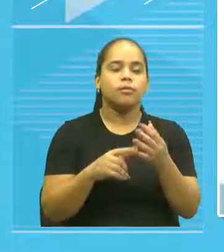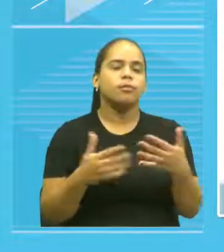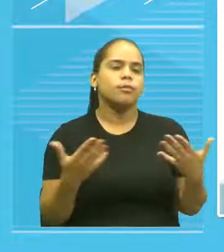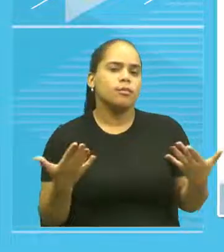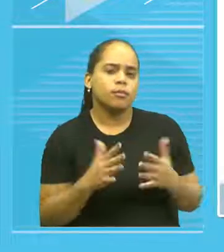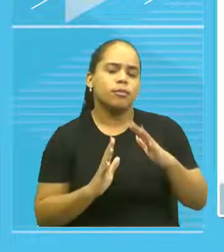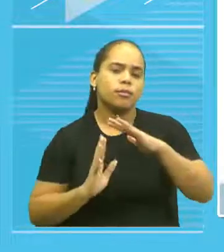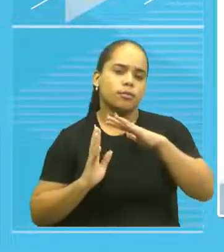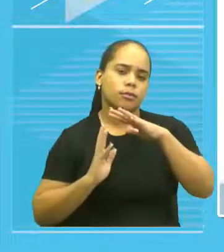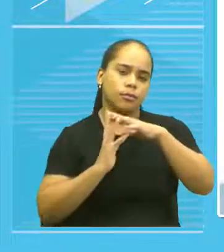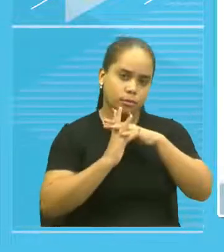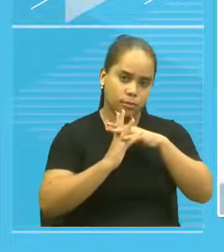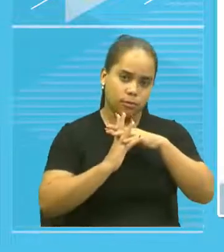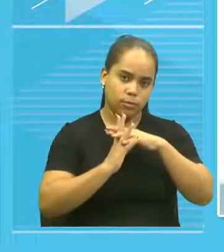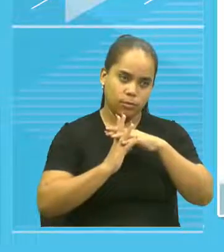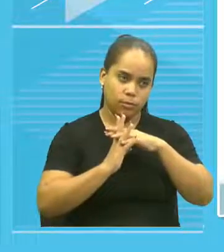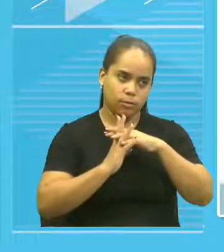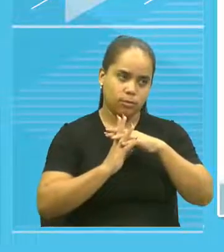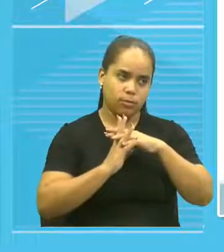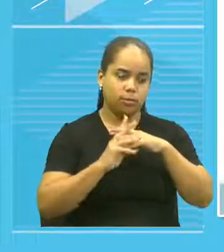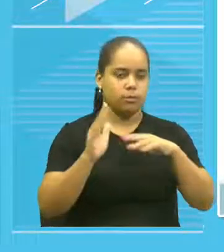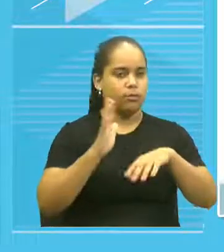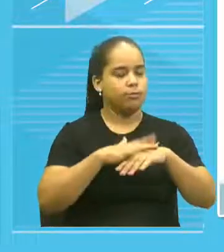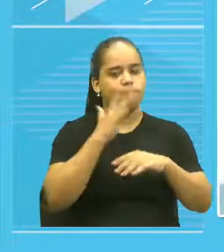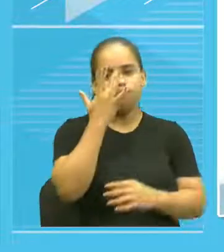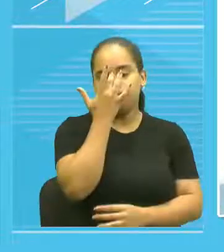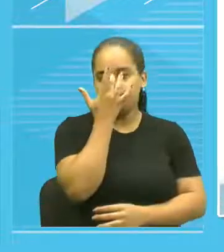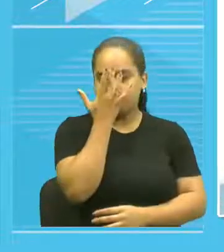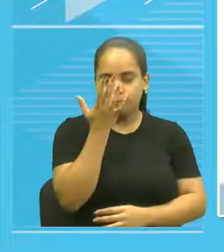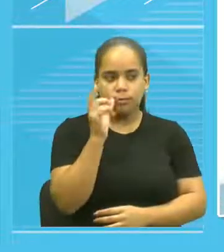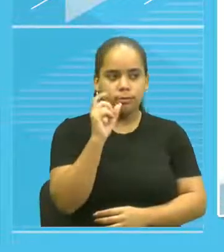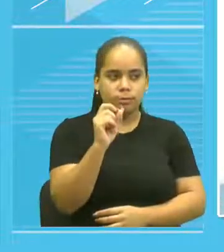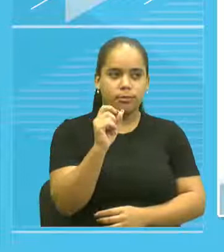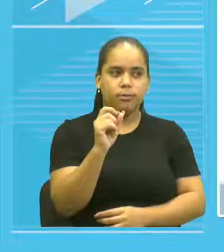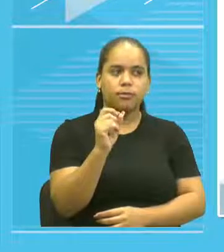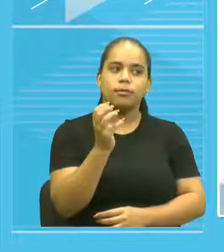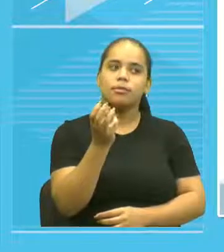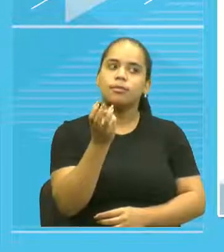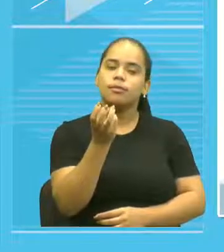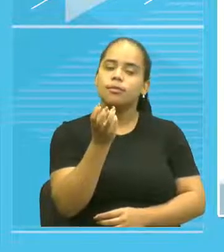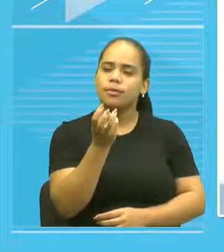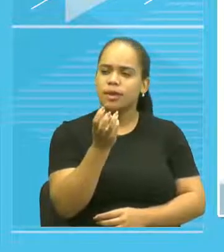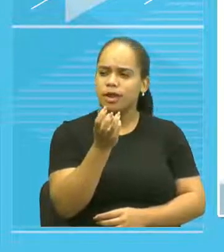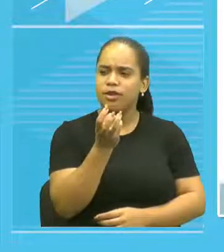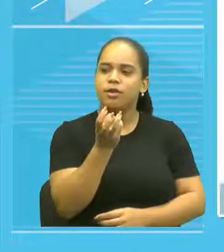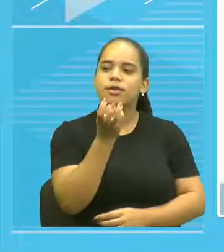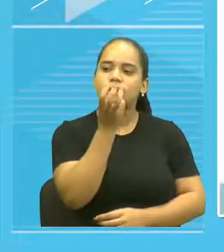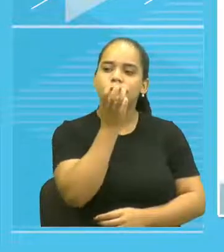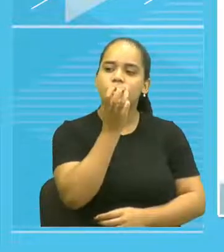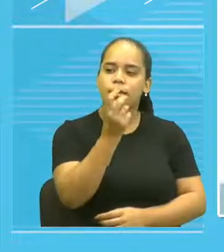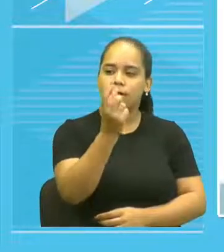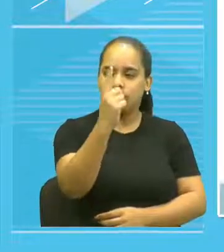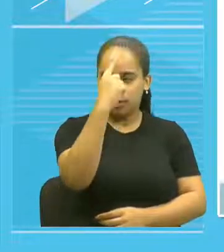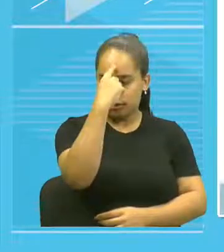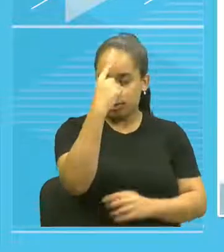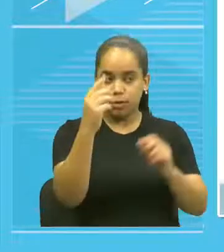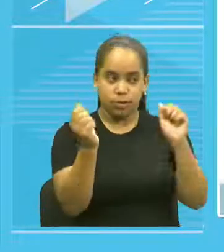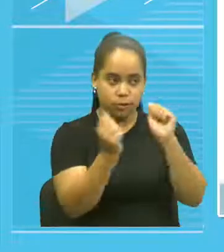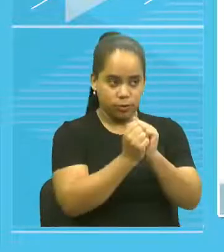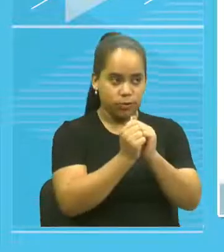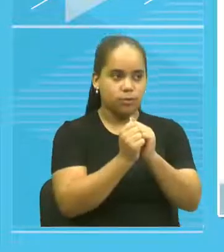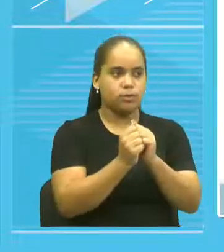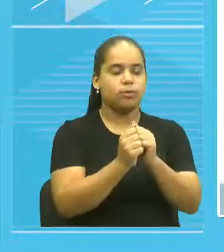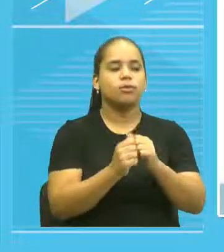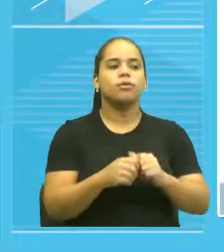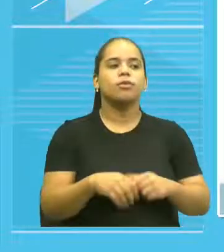consoante o rapaz fácil quando latinha junto de em companhia de o